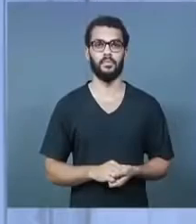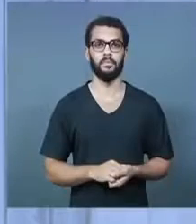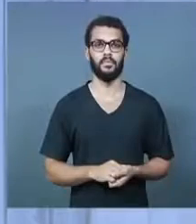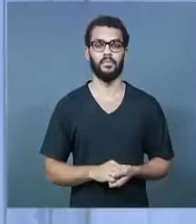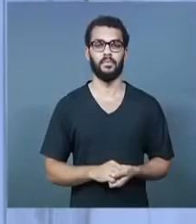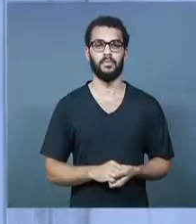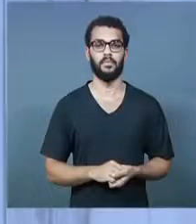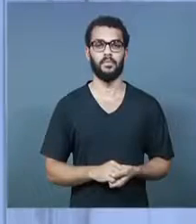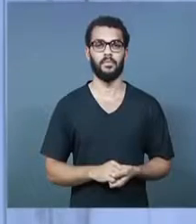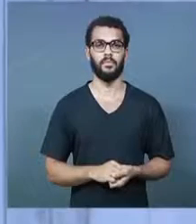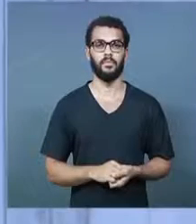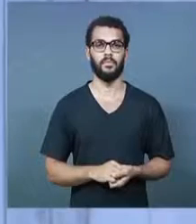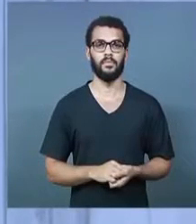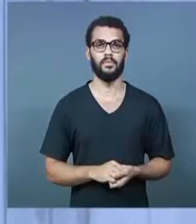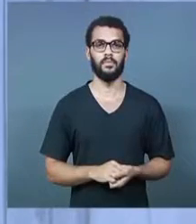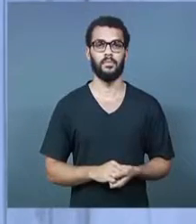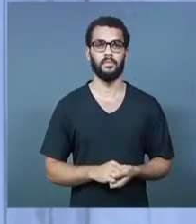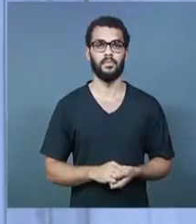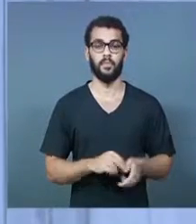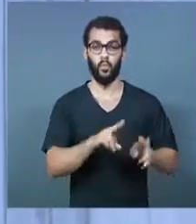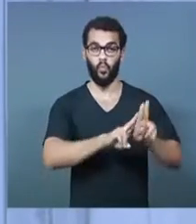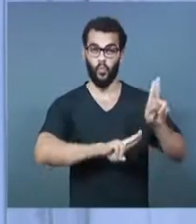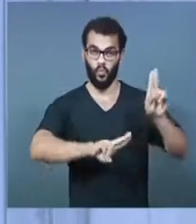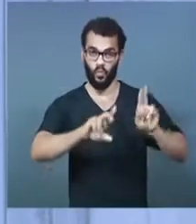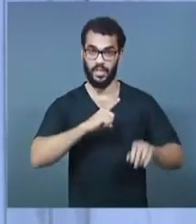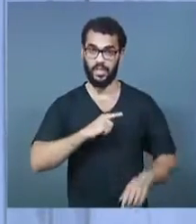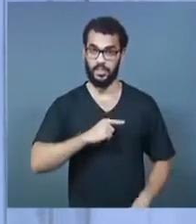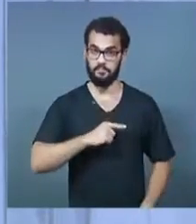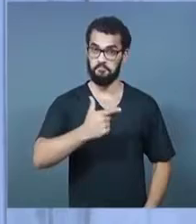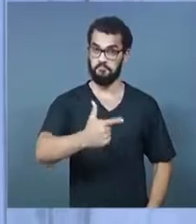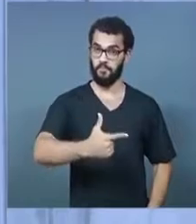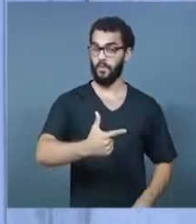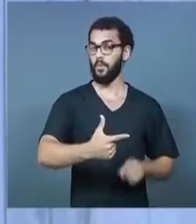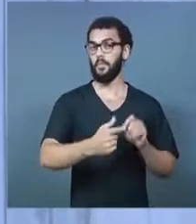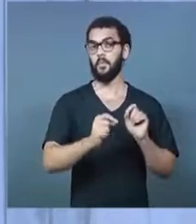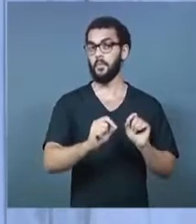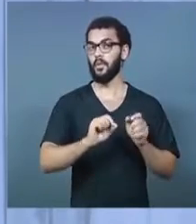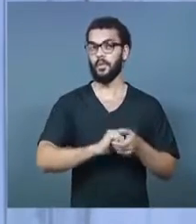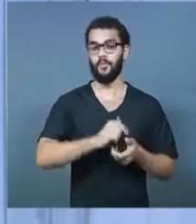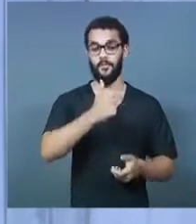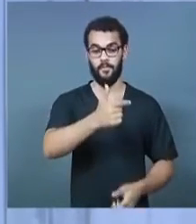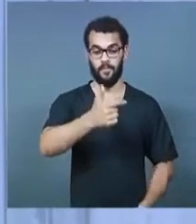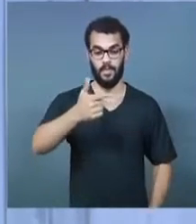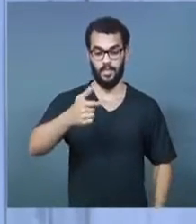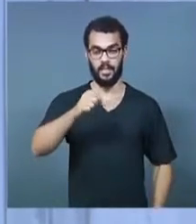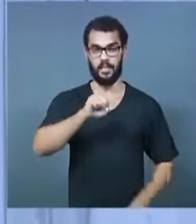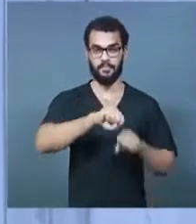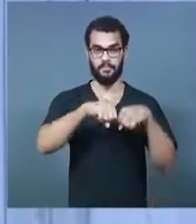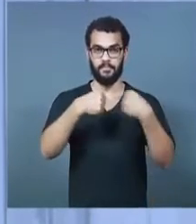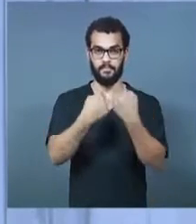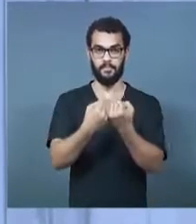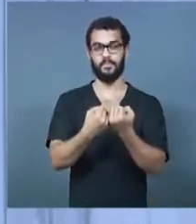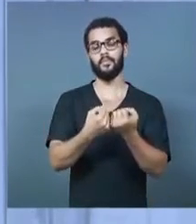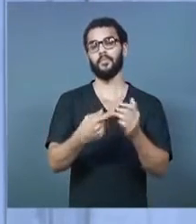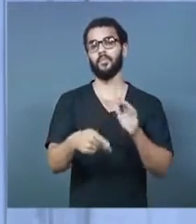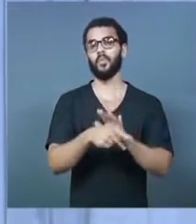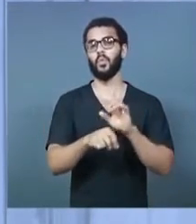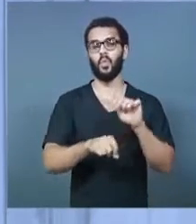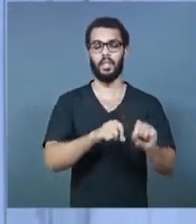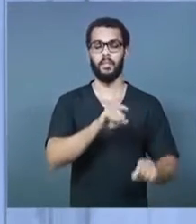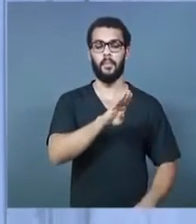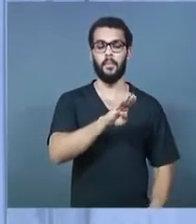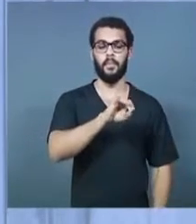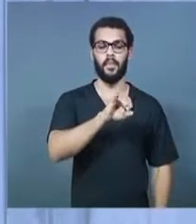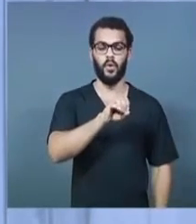A Universidade Federal de Uberlândia recebeu pela segunda vez o 22º Simpósio Nacional de